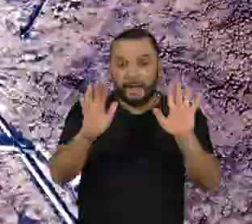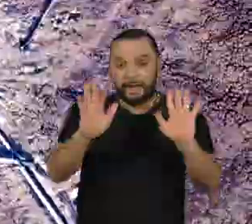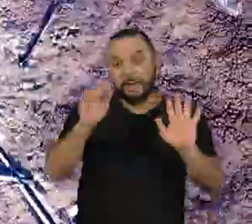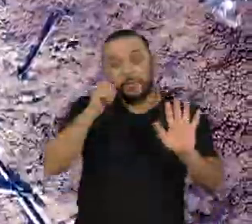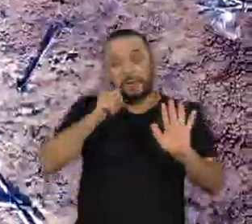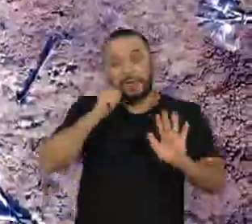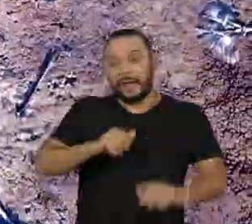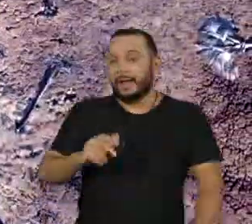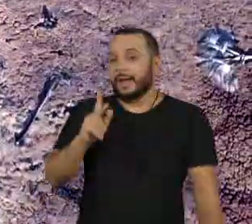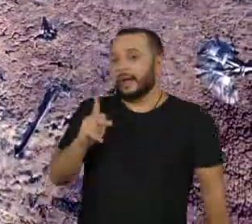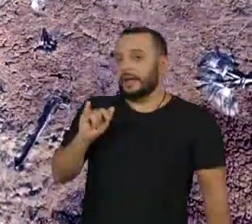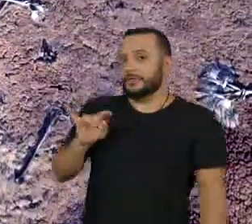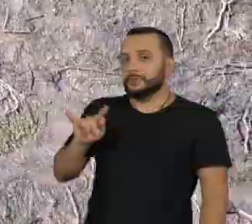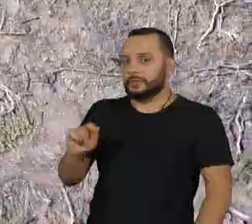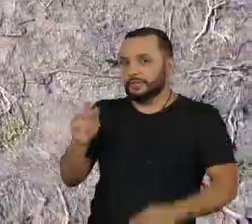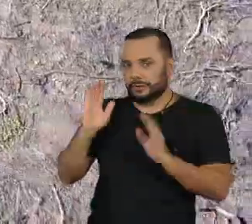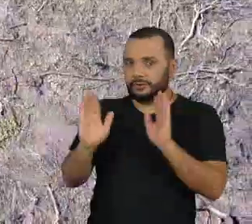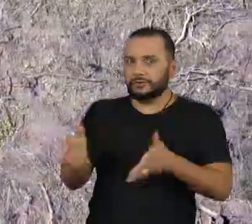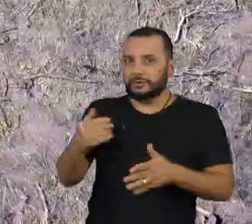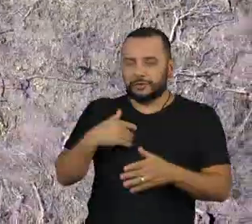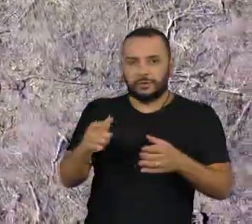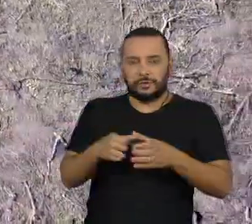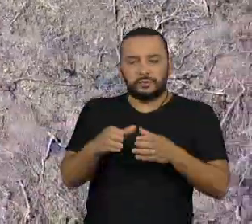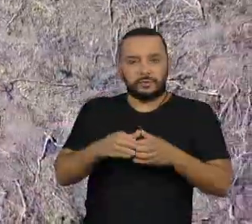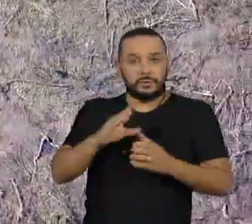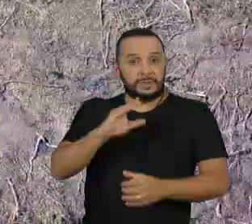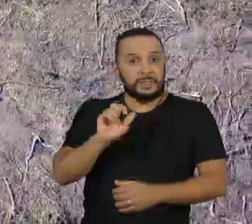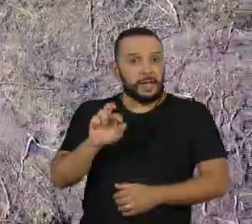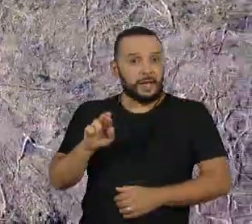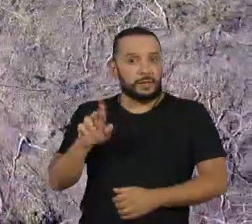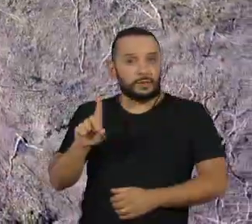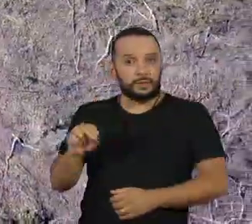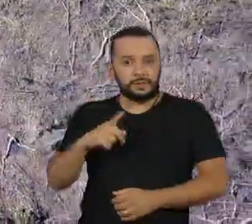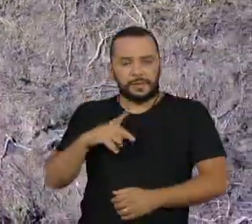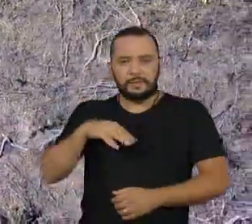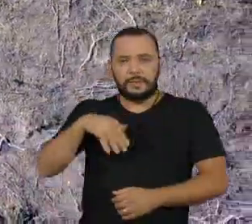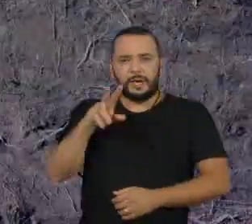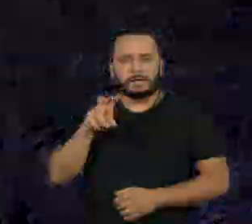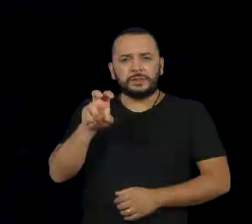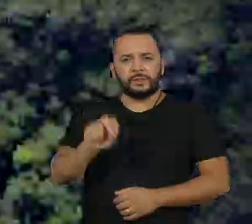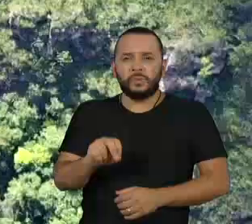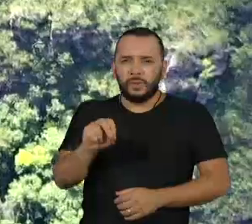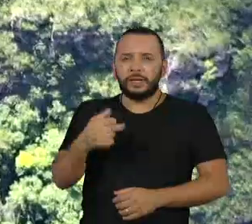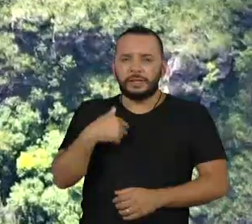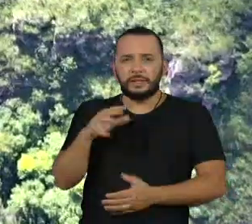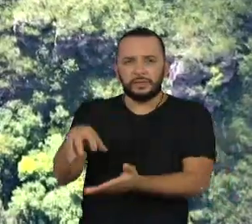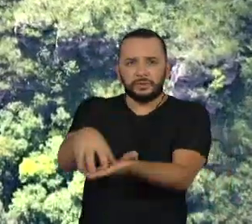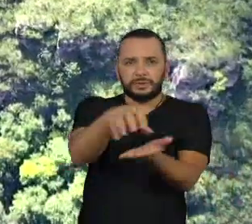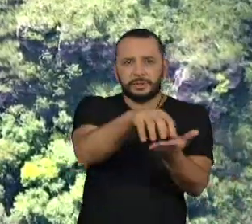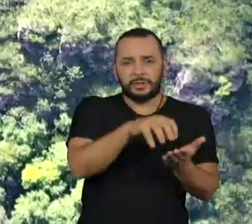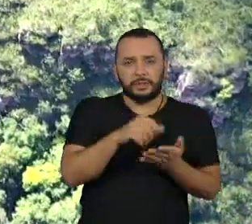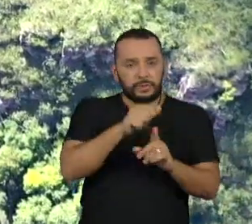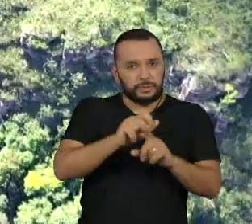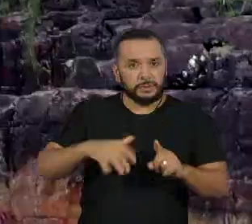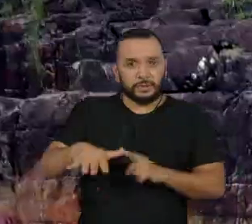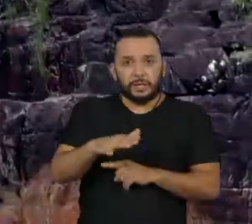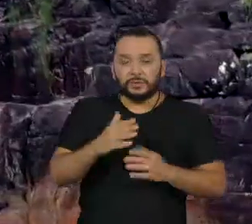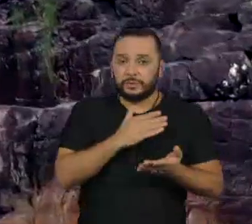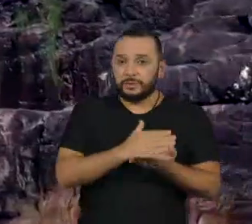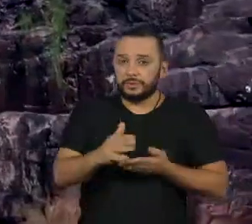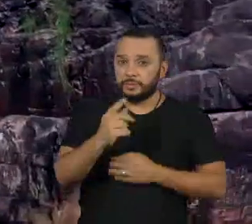Favila, da Rede Cerrado, composta por mais de 50 entidades da sociedade civil e que desde